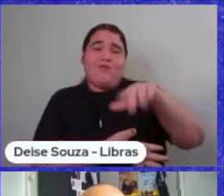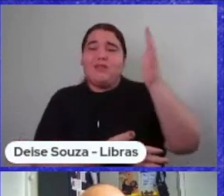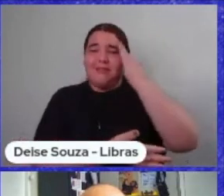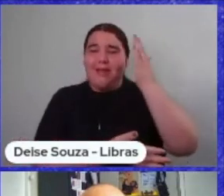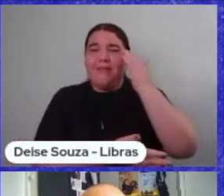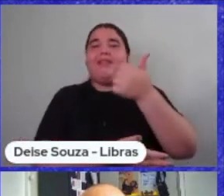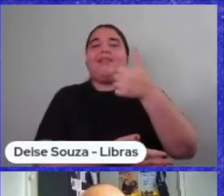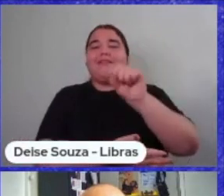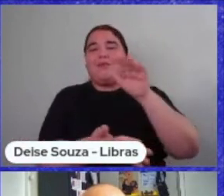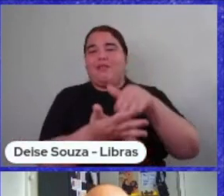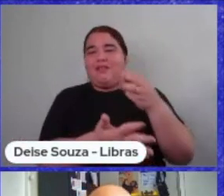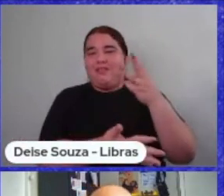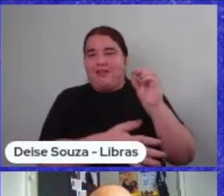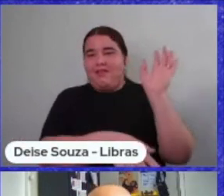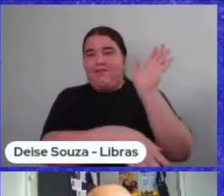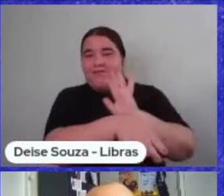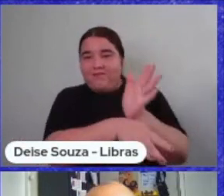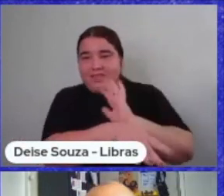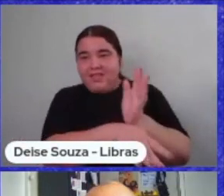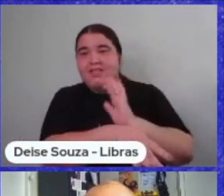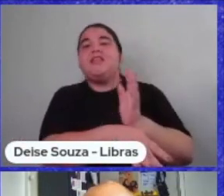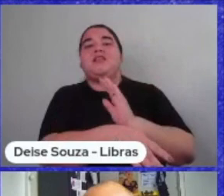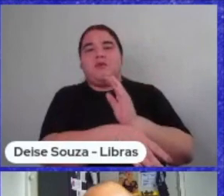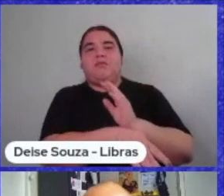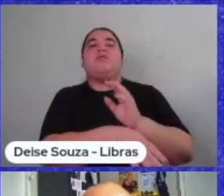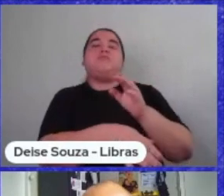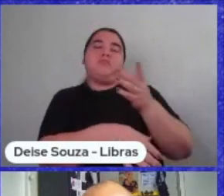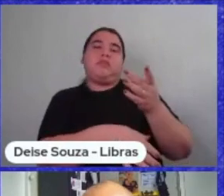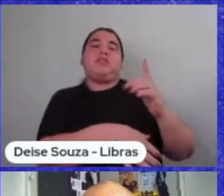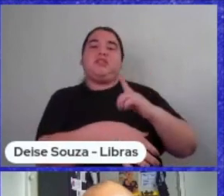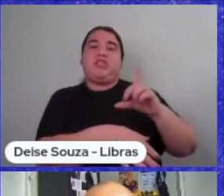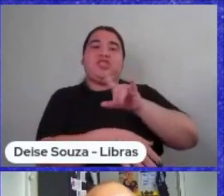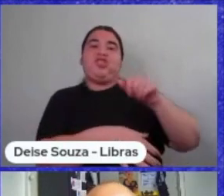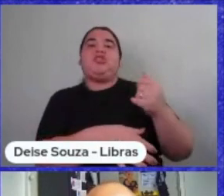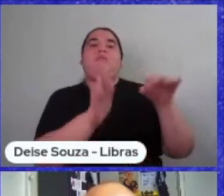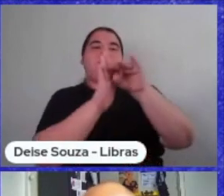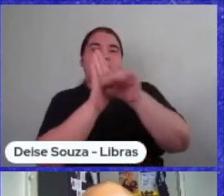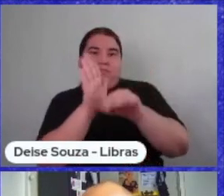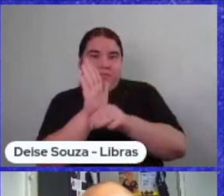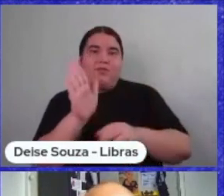30. Os filmes entram numa data seguinte no site, mas tem várias atividades